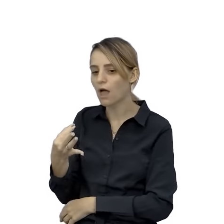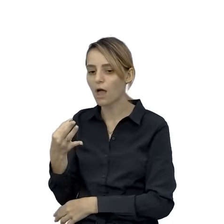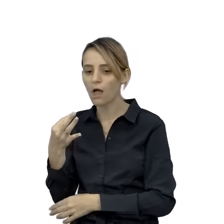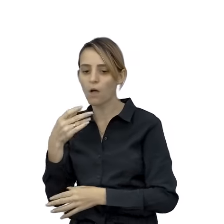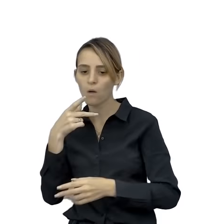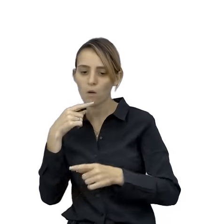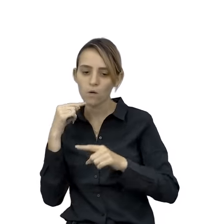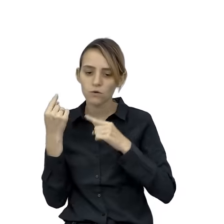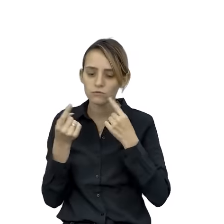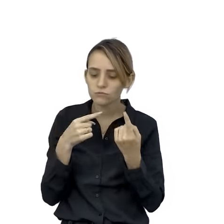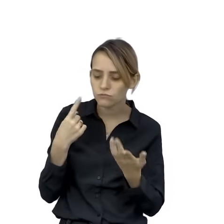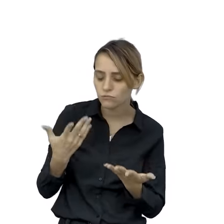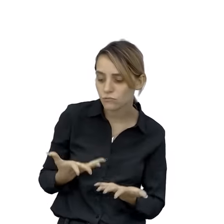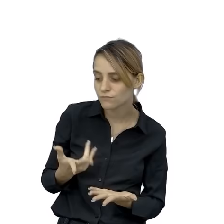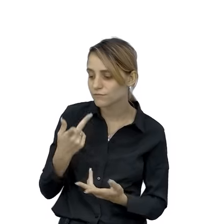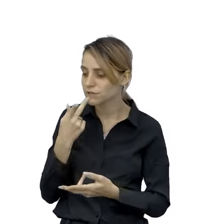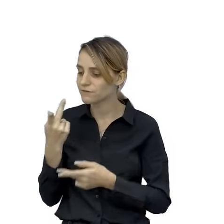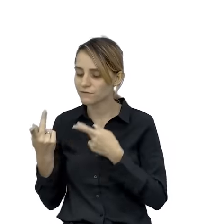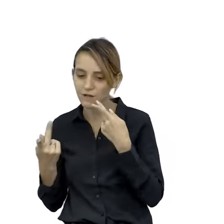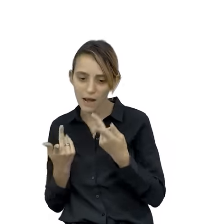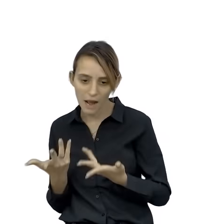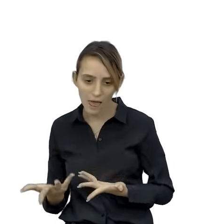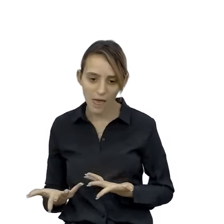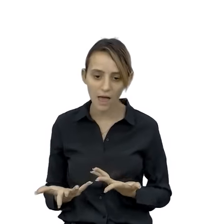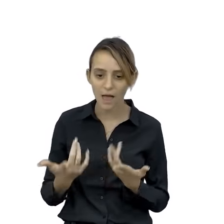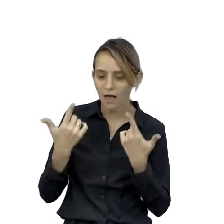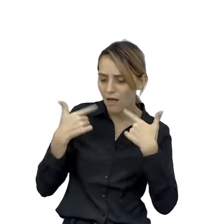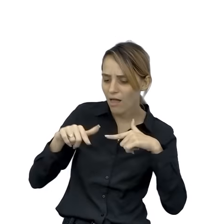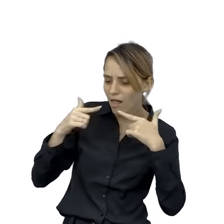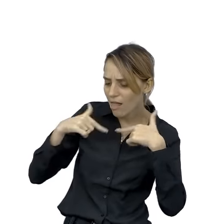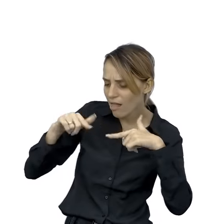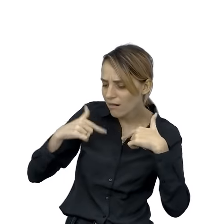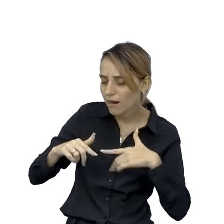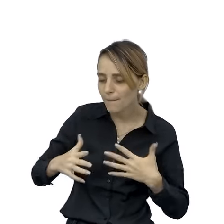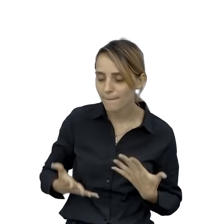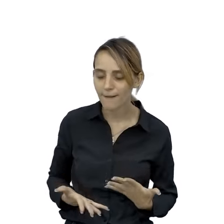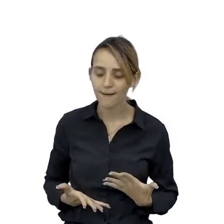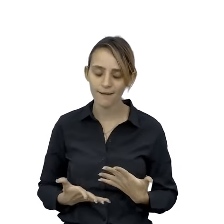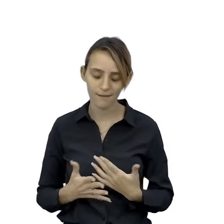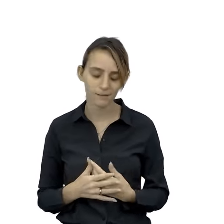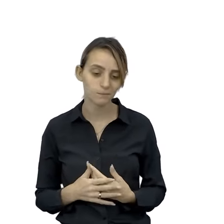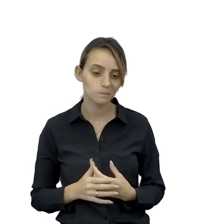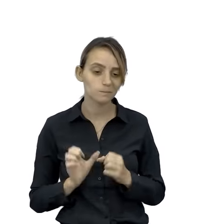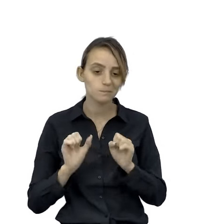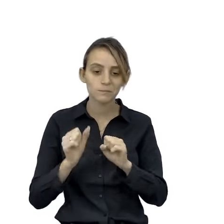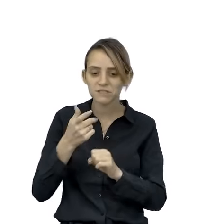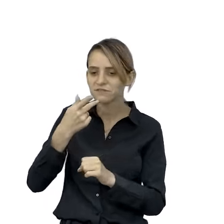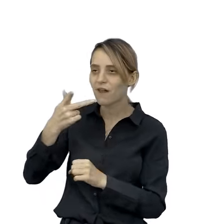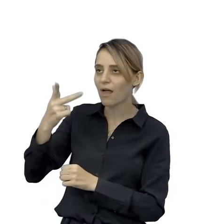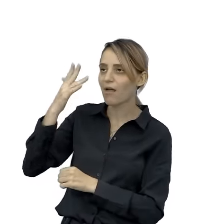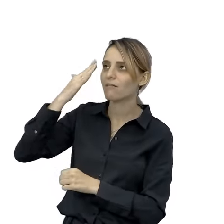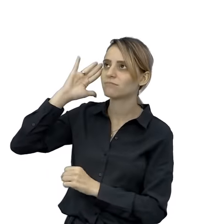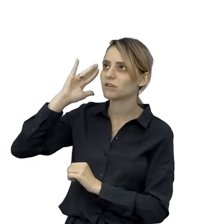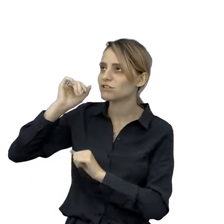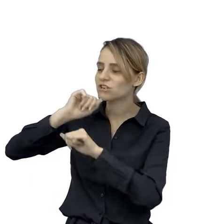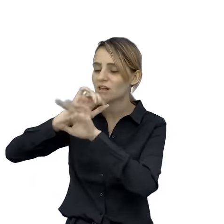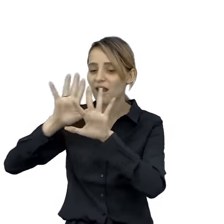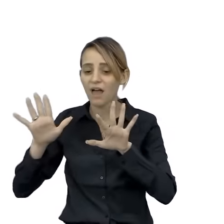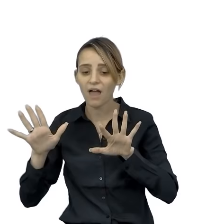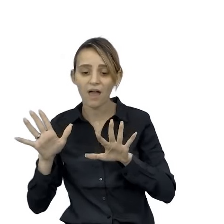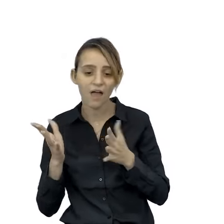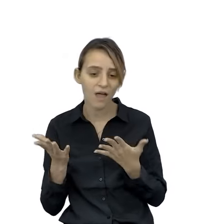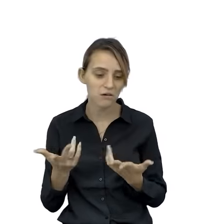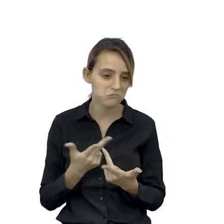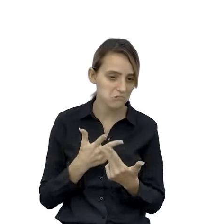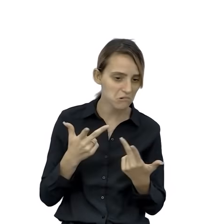elas estão sendo válidas aí para vocês, se está sendo bem clara, para a gente poder aperfeiçoar, né, porque a